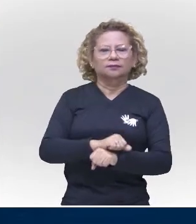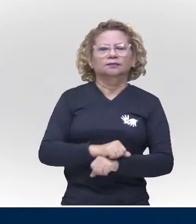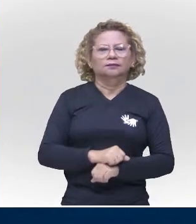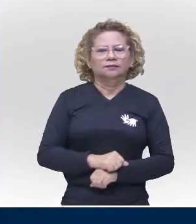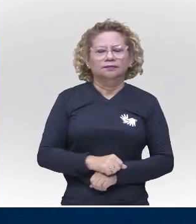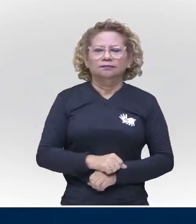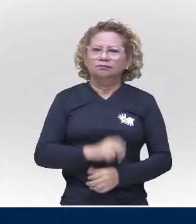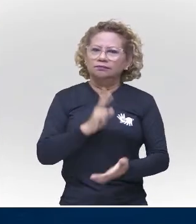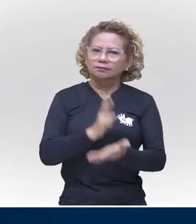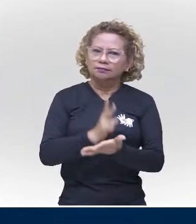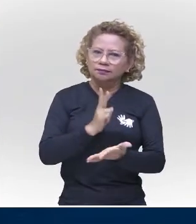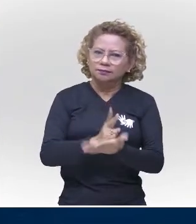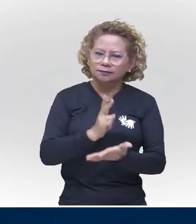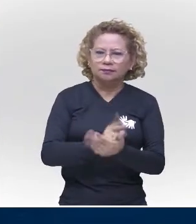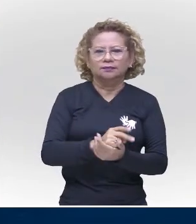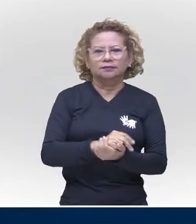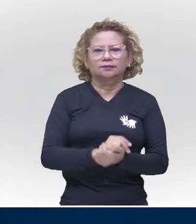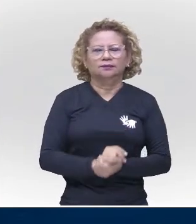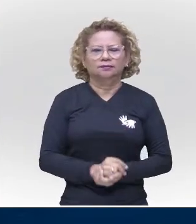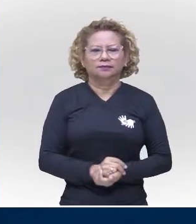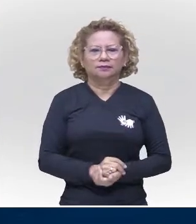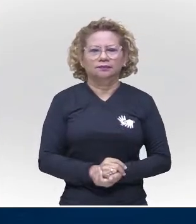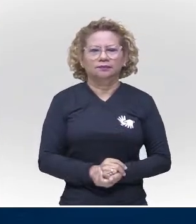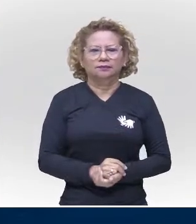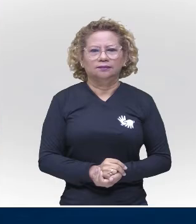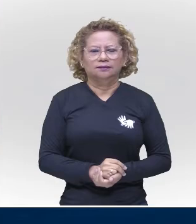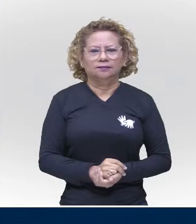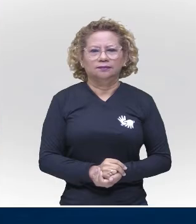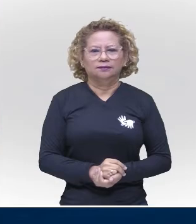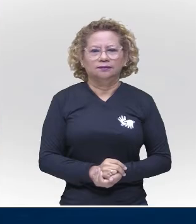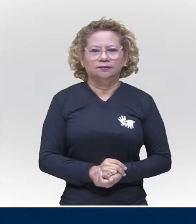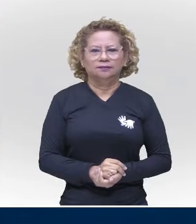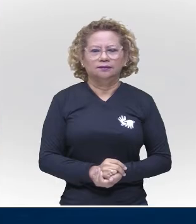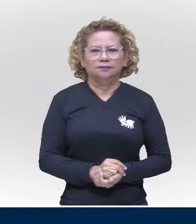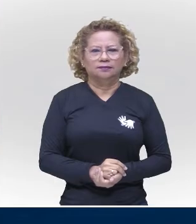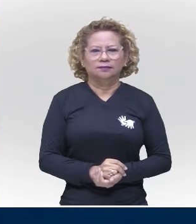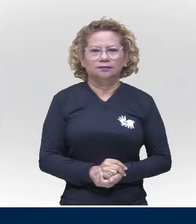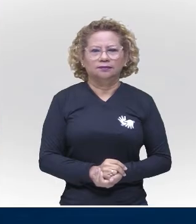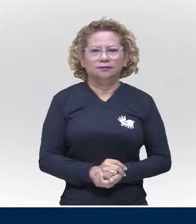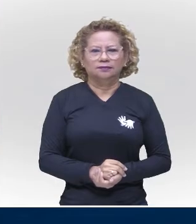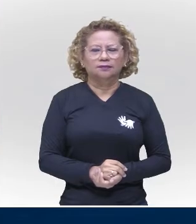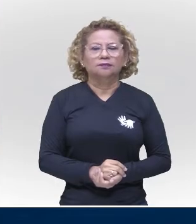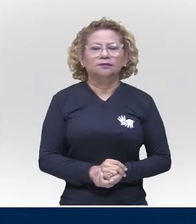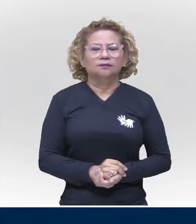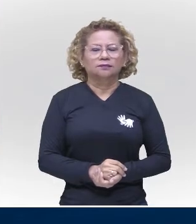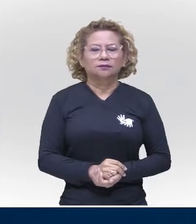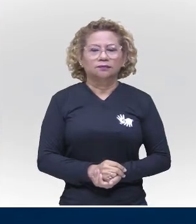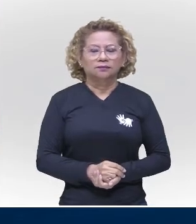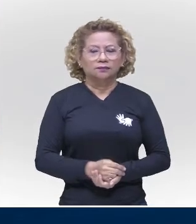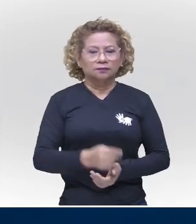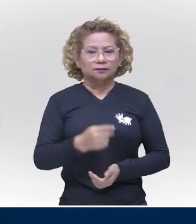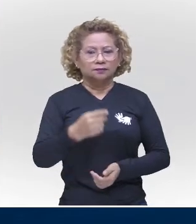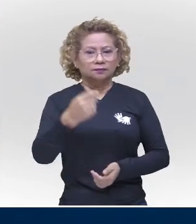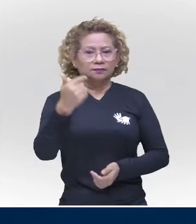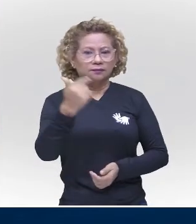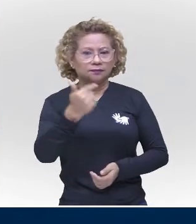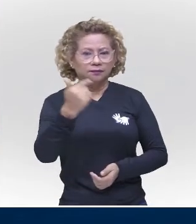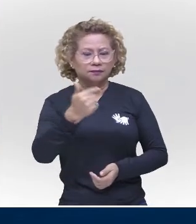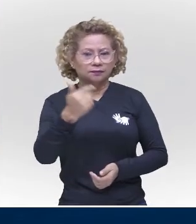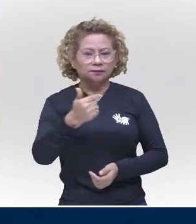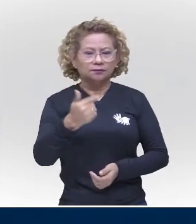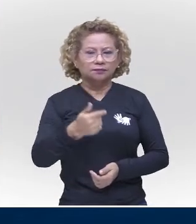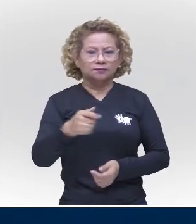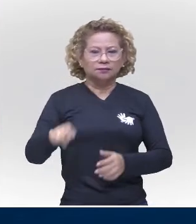Observem aí o boxe, um interferindo na ação do outro. Do badminton também e do esgrima